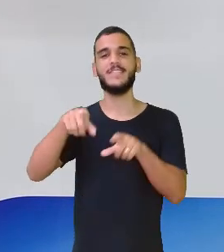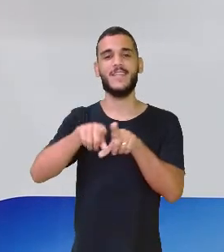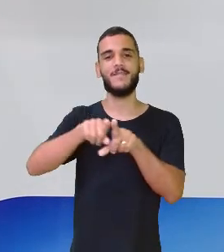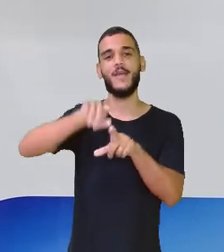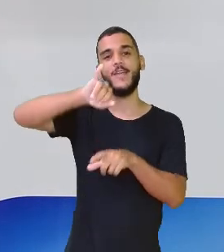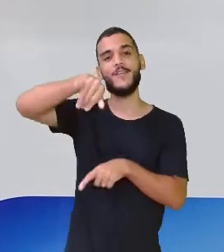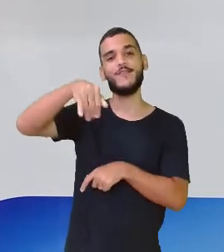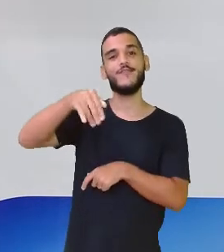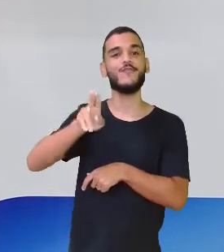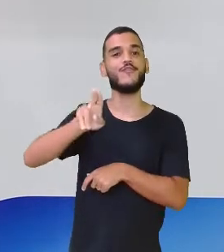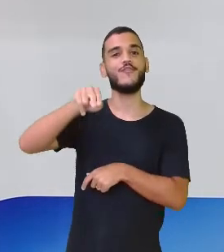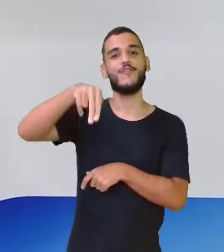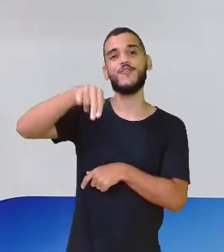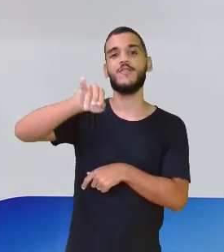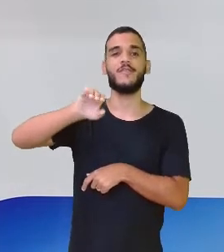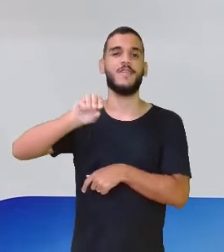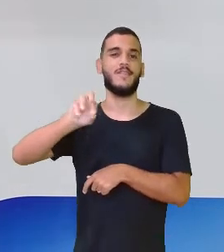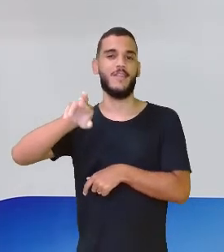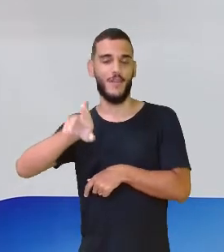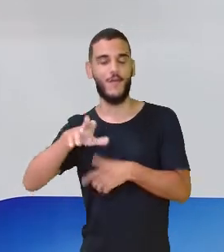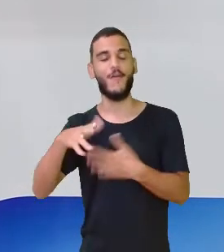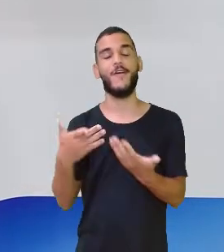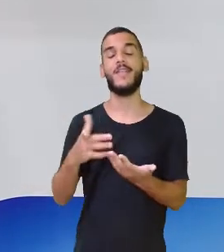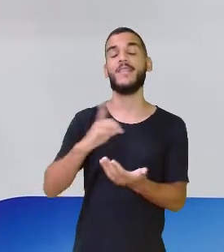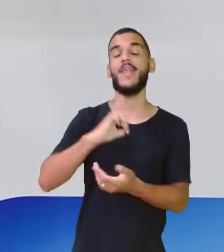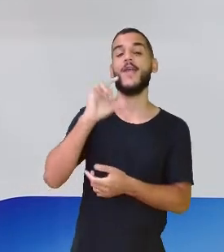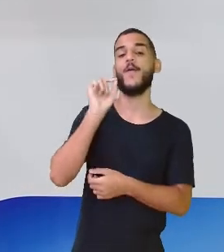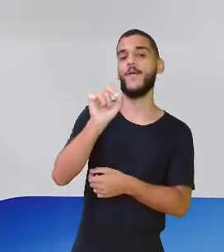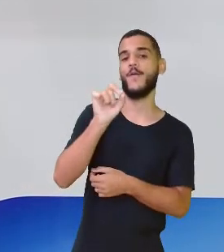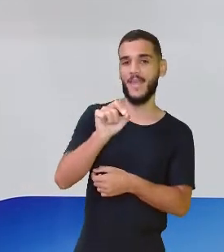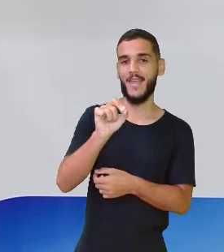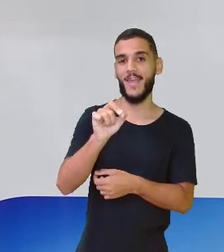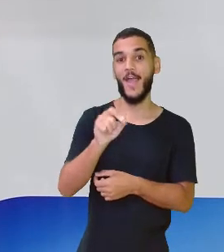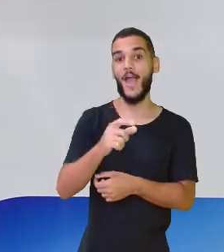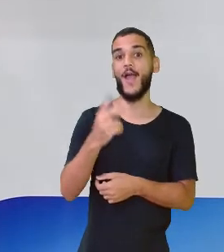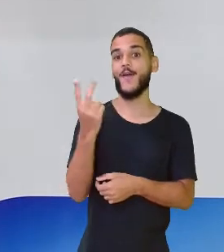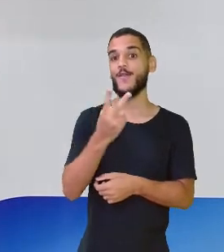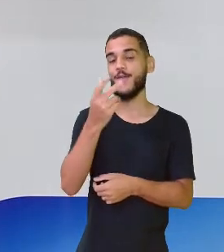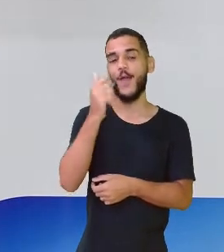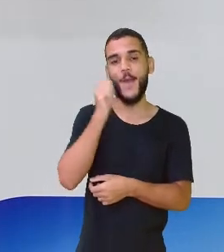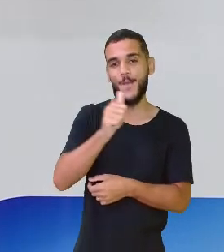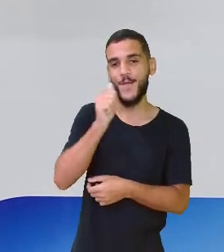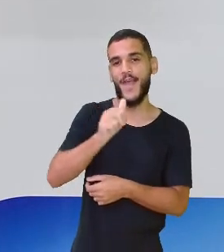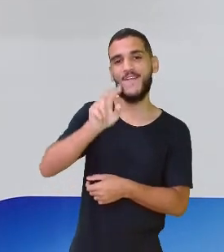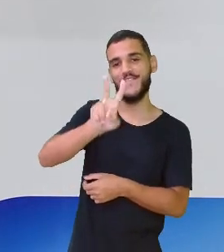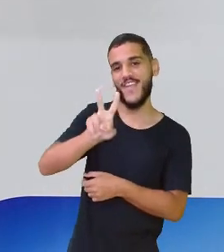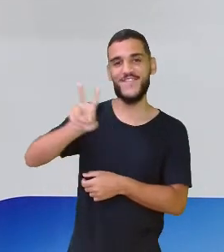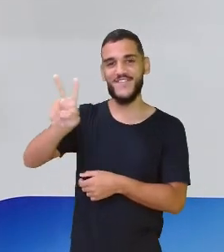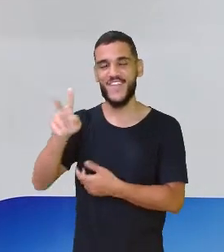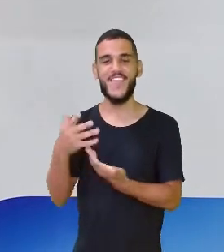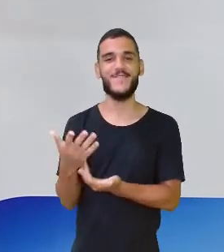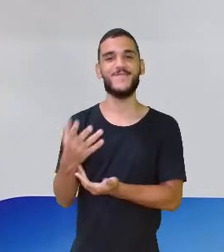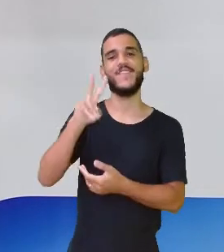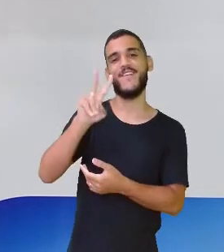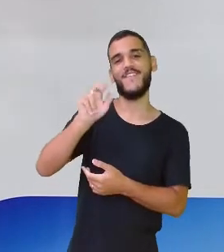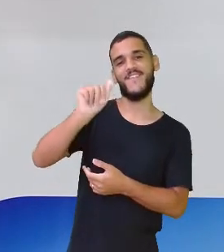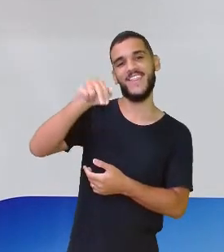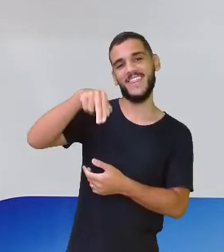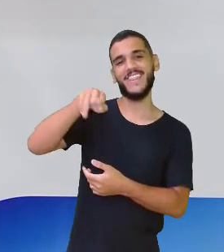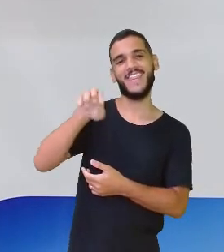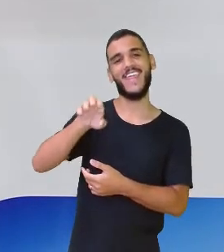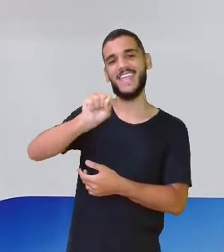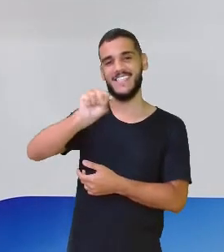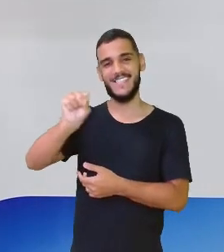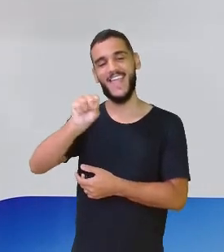equipe VV, Vanessa e Vanessa, Van 1 e Van 2, certo? Então elas estão ali, ó, por trás